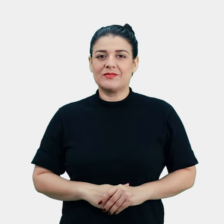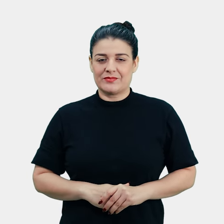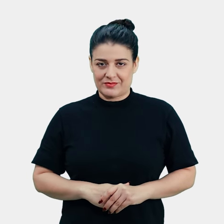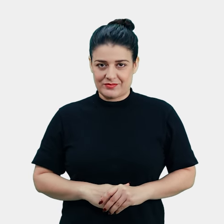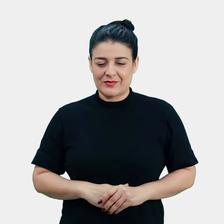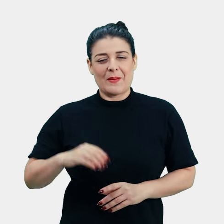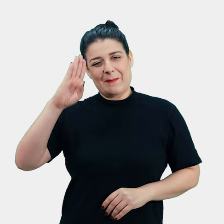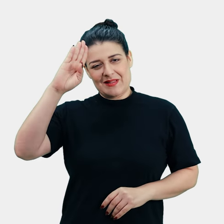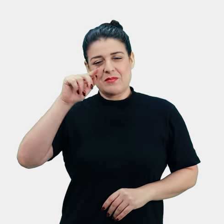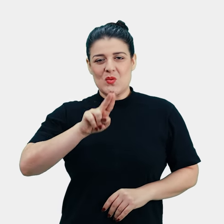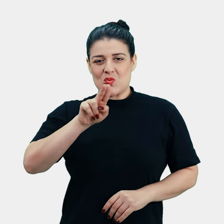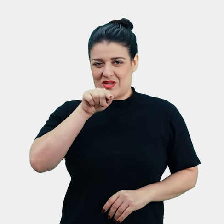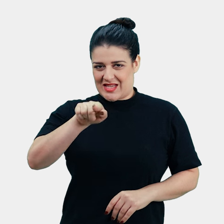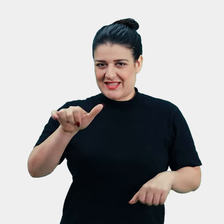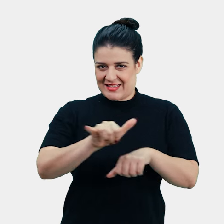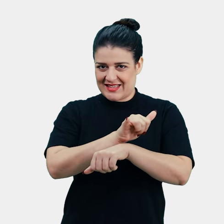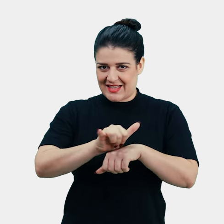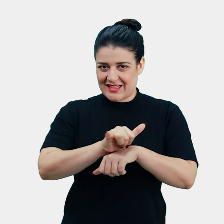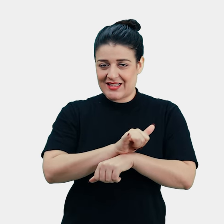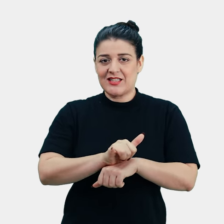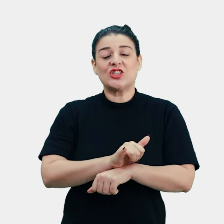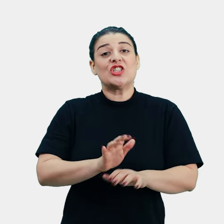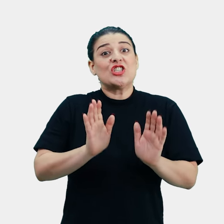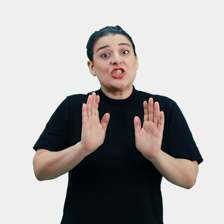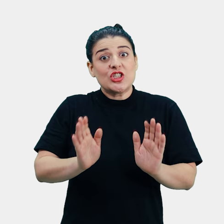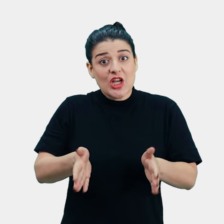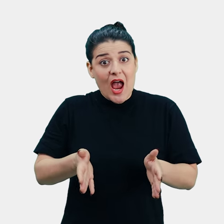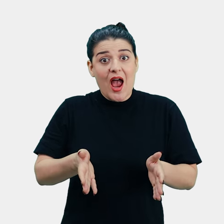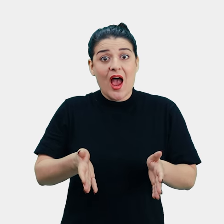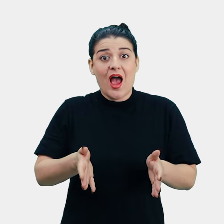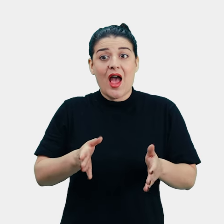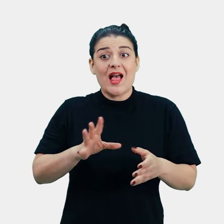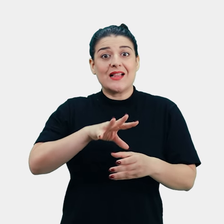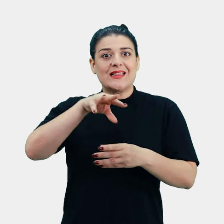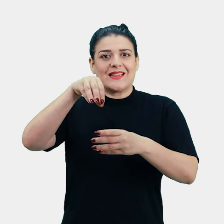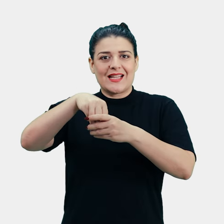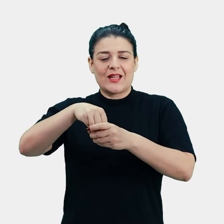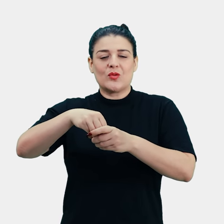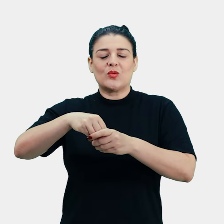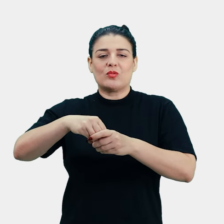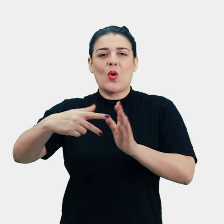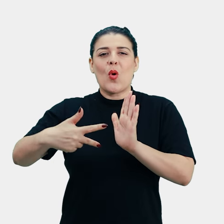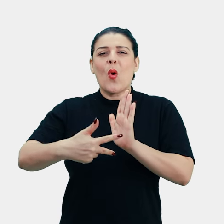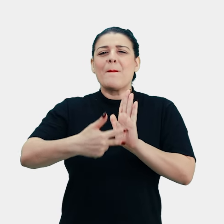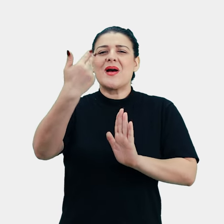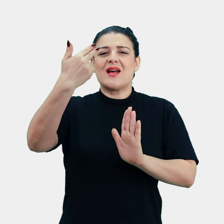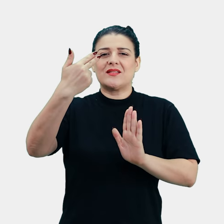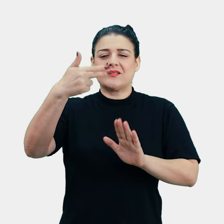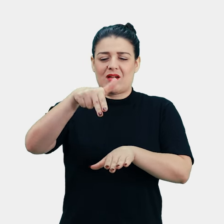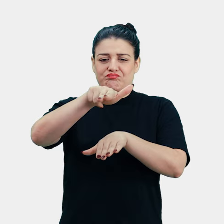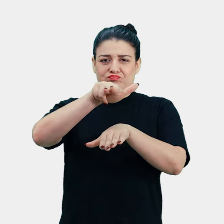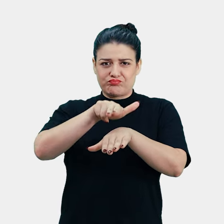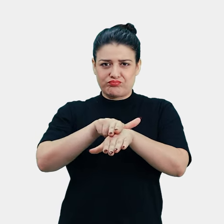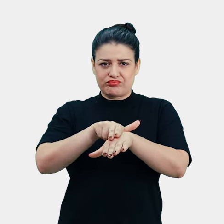da espectrometria de massas. Hoje a gente já tem espectrômetro de massas dentro de centros cirúrgicos. Então, por